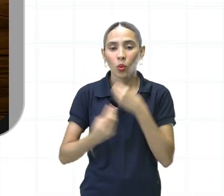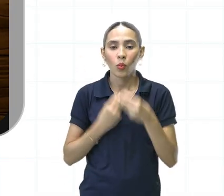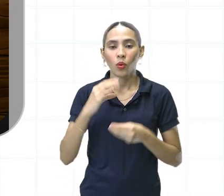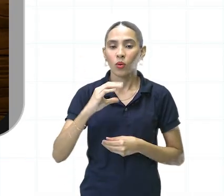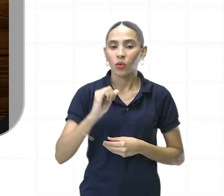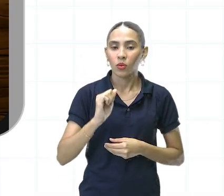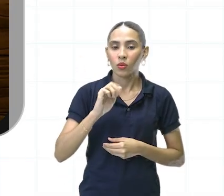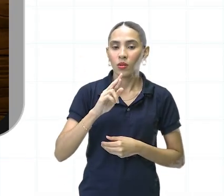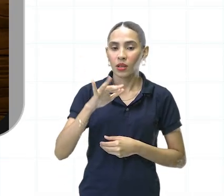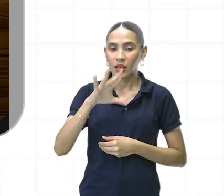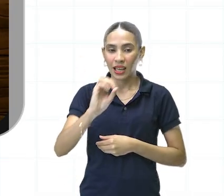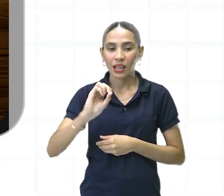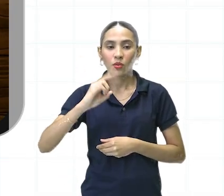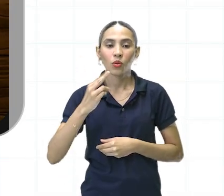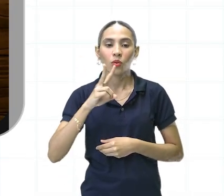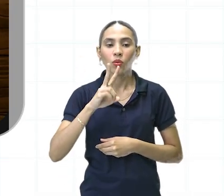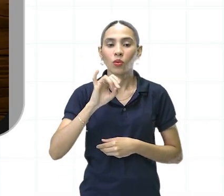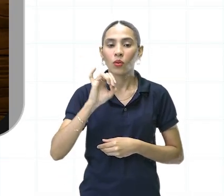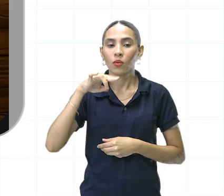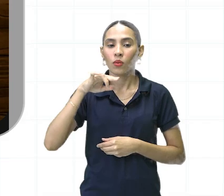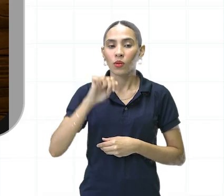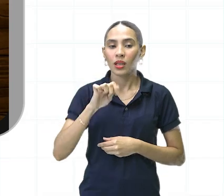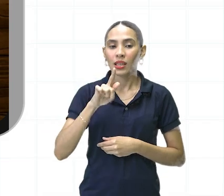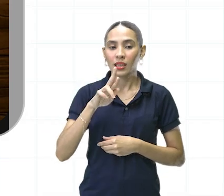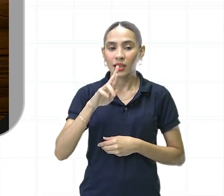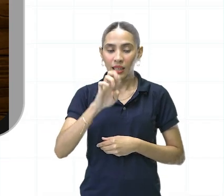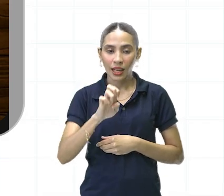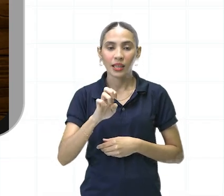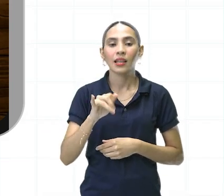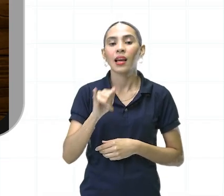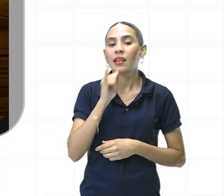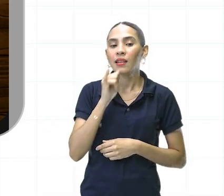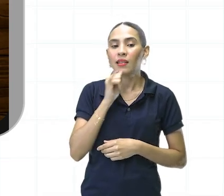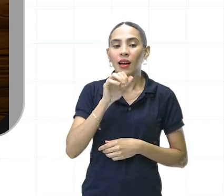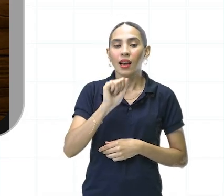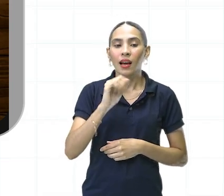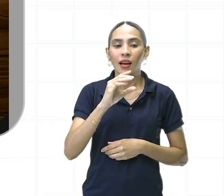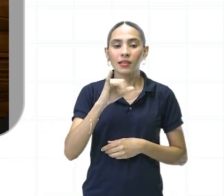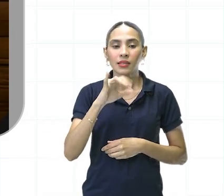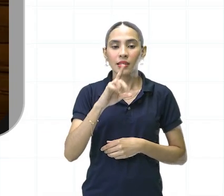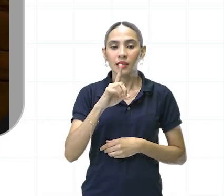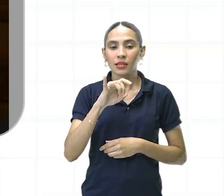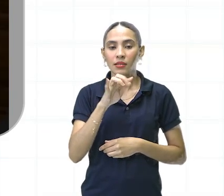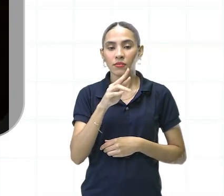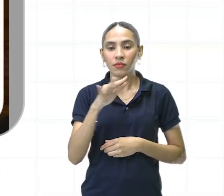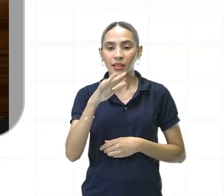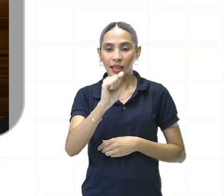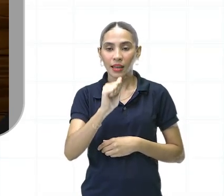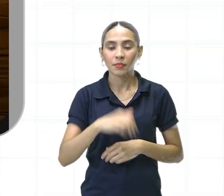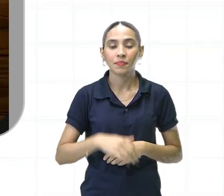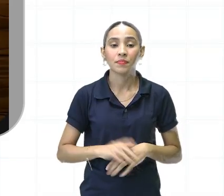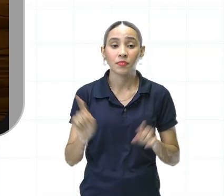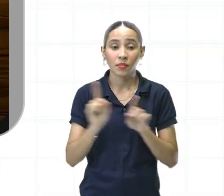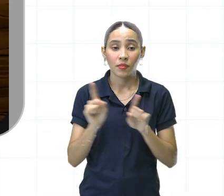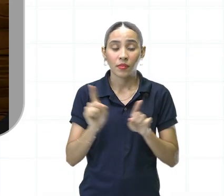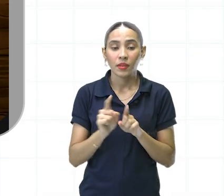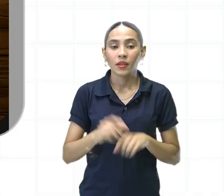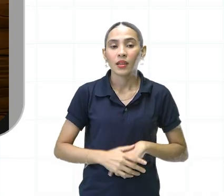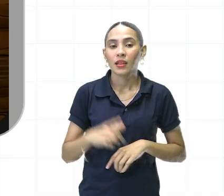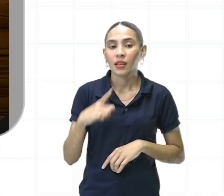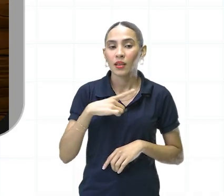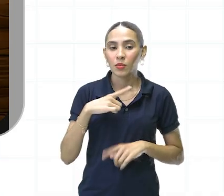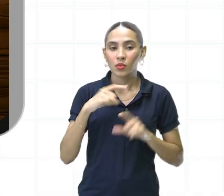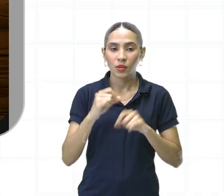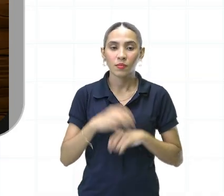né, ou vinagre para acidificar aí esse processo. No passo seguinte, aí, nós temos